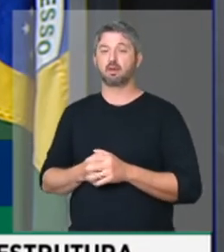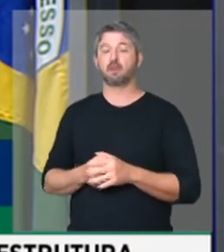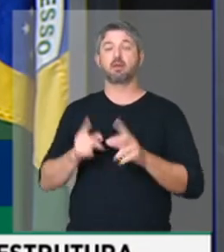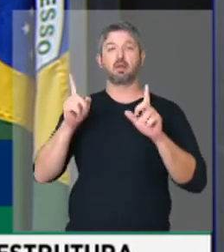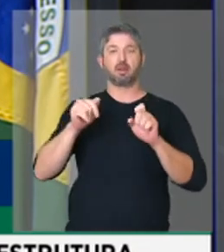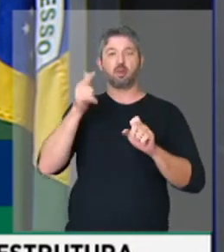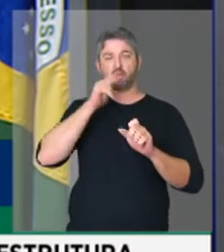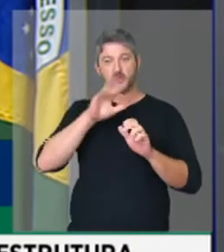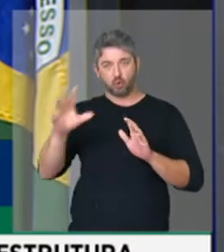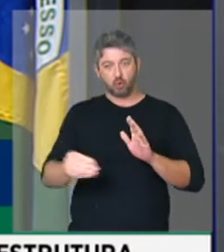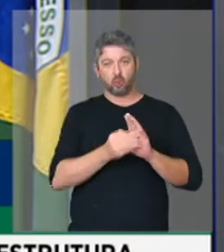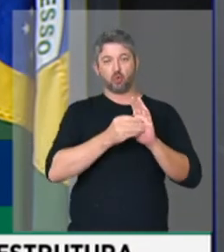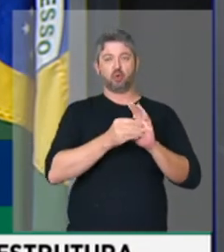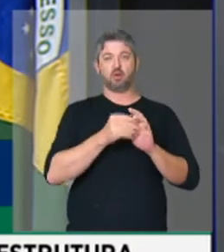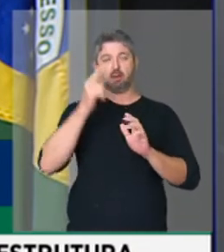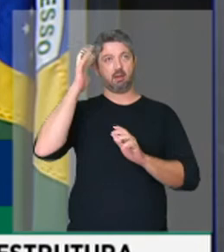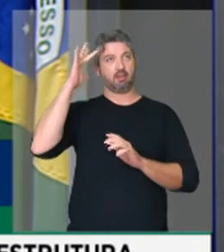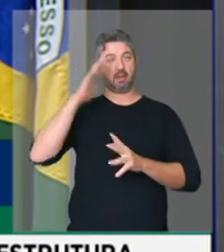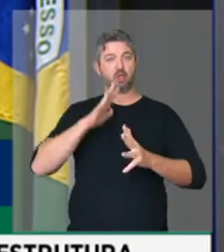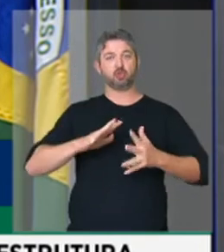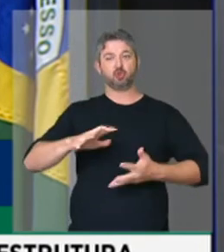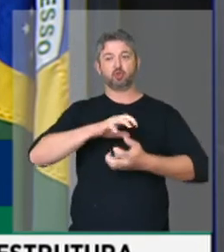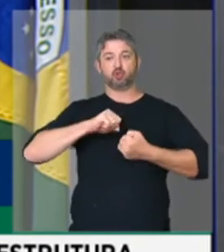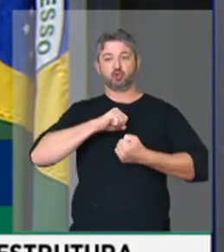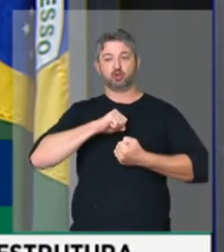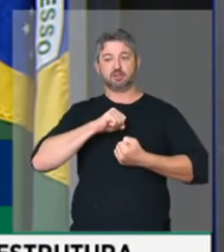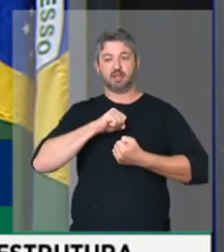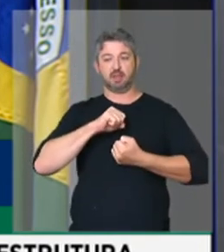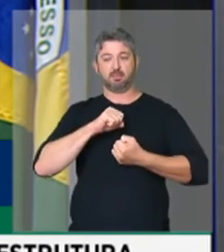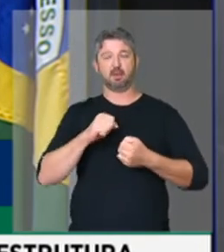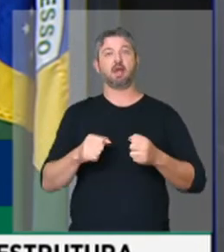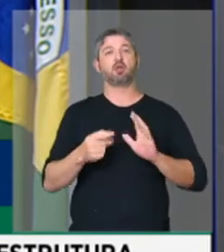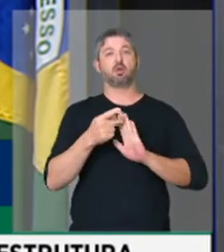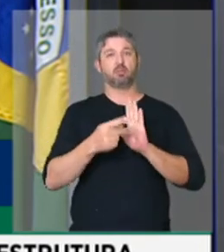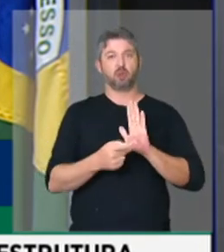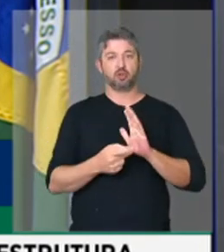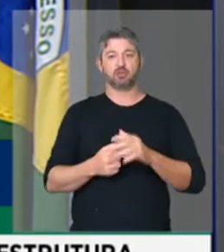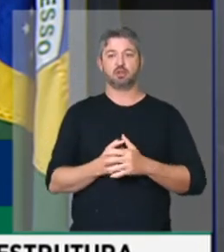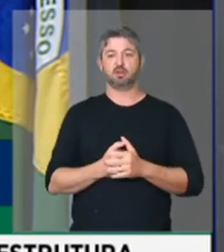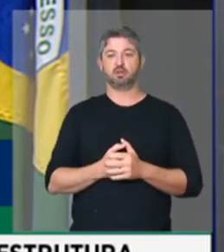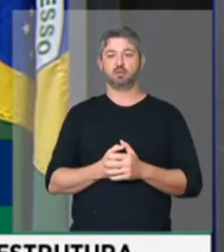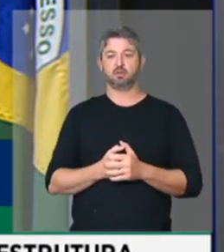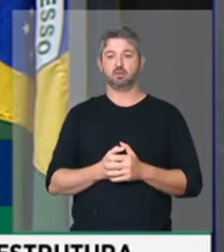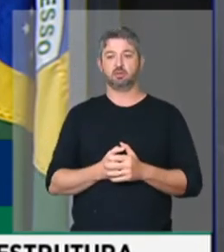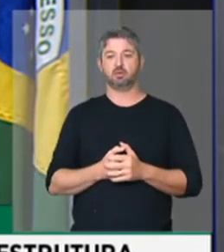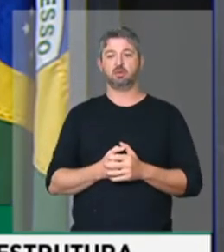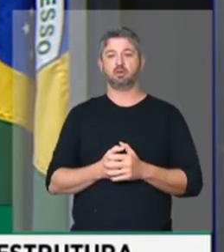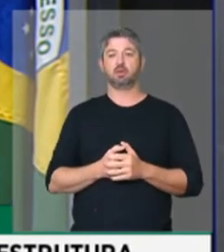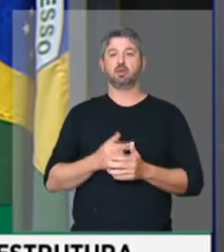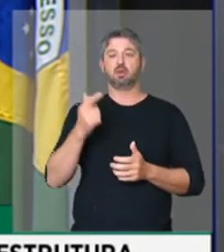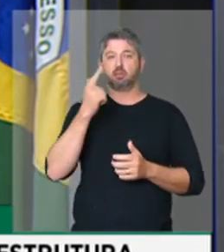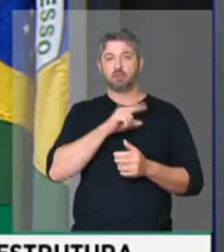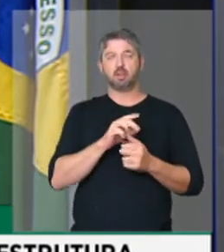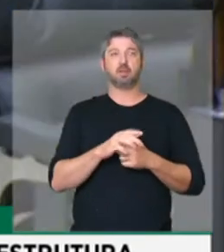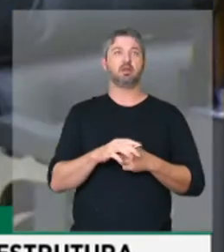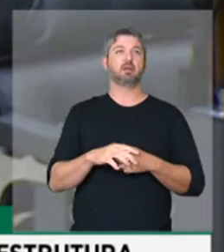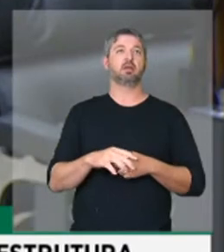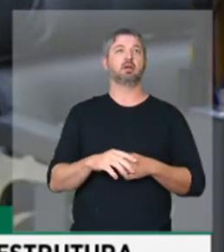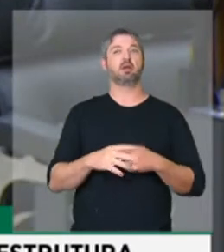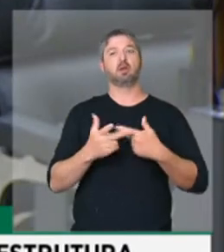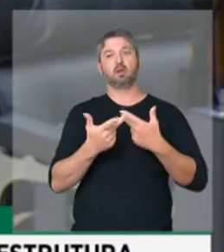incorporar noções de sustentabilidade a esse projeto, diretrizes para que princípios como são